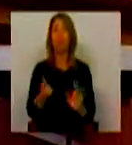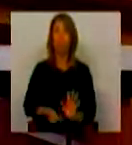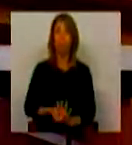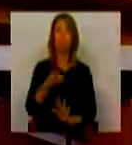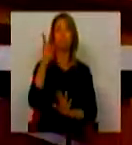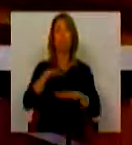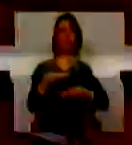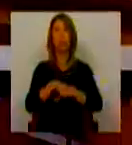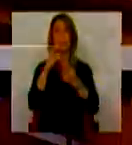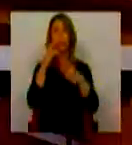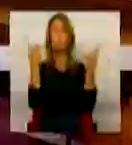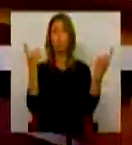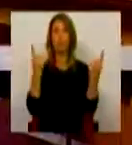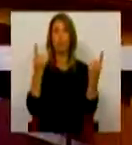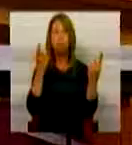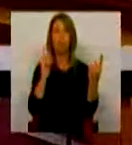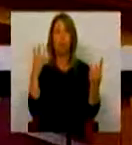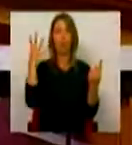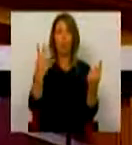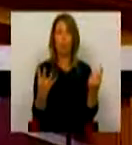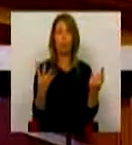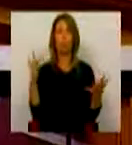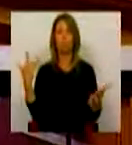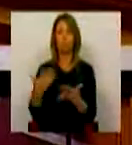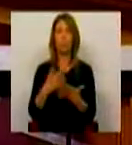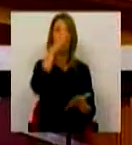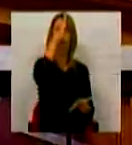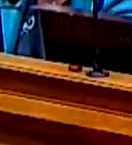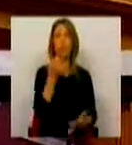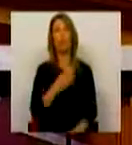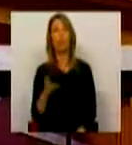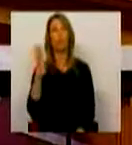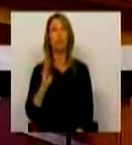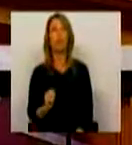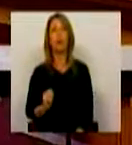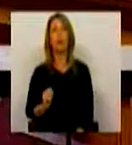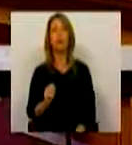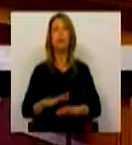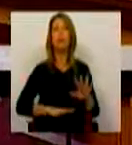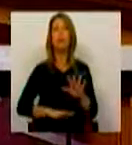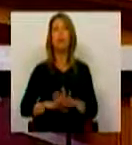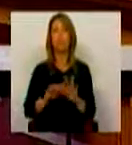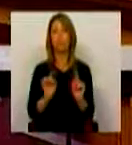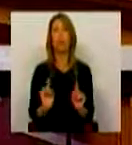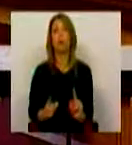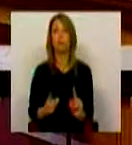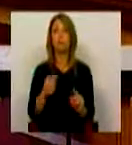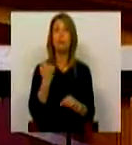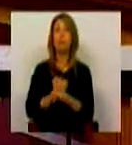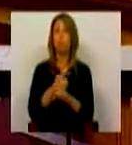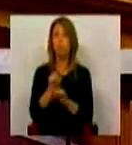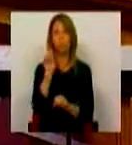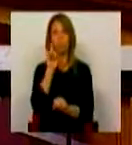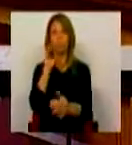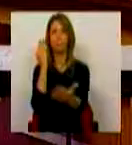administração pública, ao longo destes 4 anos, o Governo, o Partido Socialista, fez com que esses trabalhadores fossem